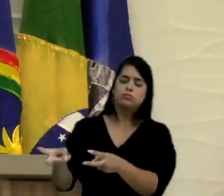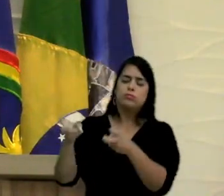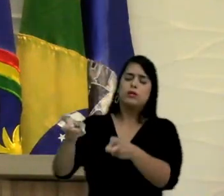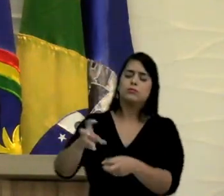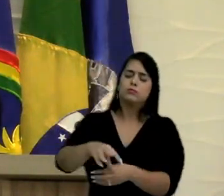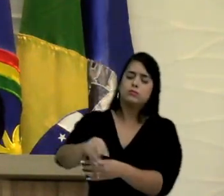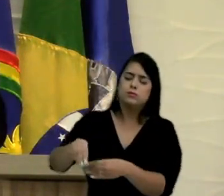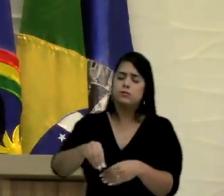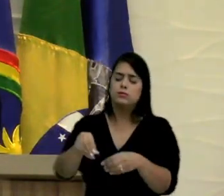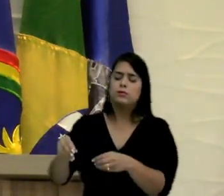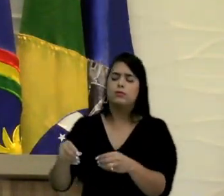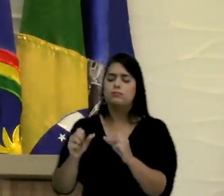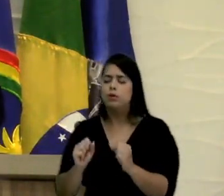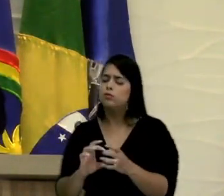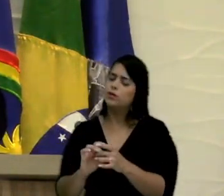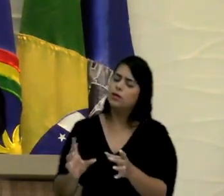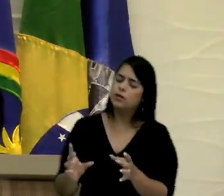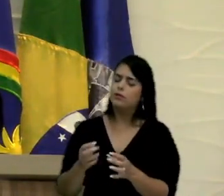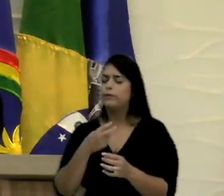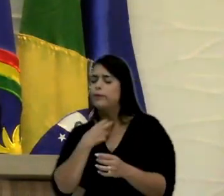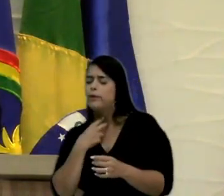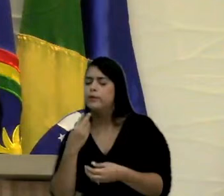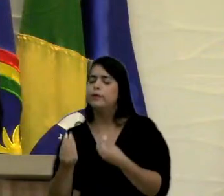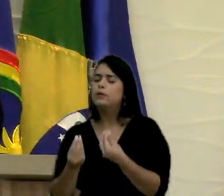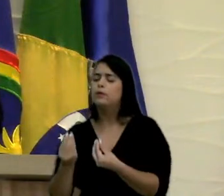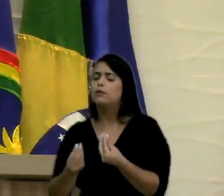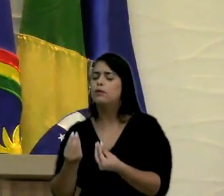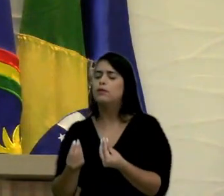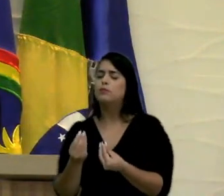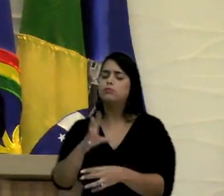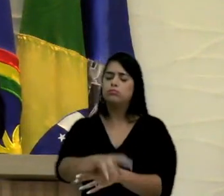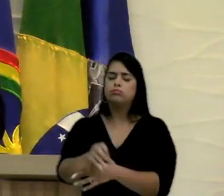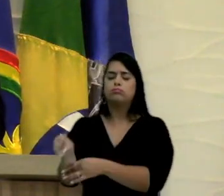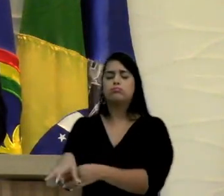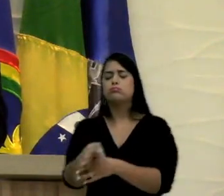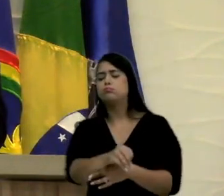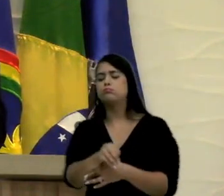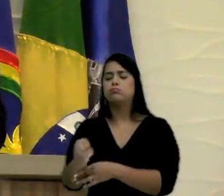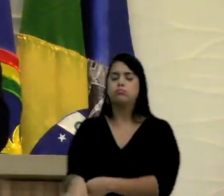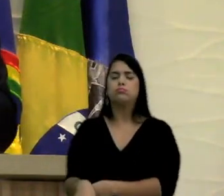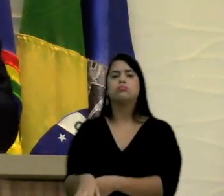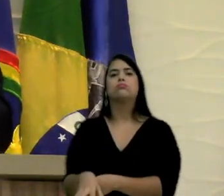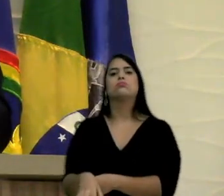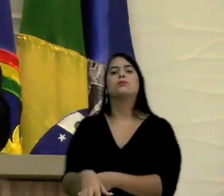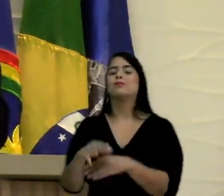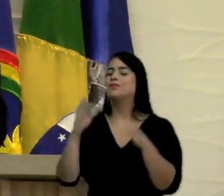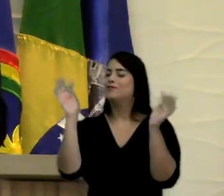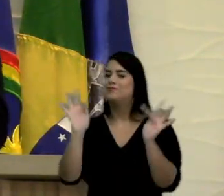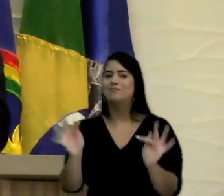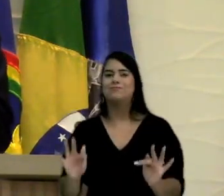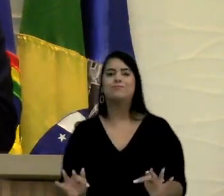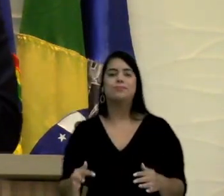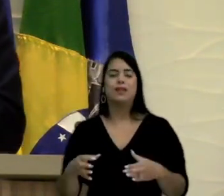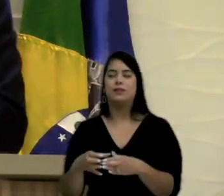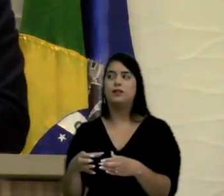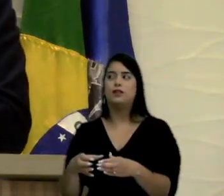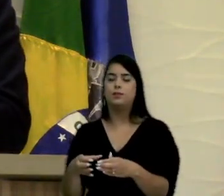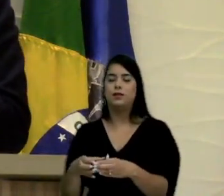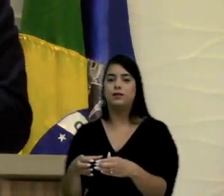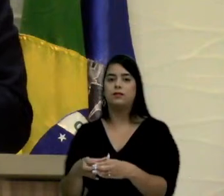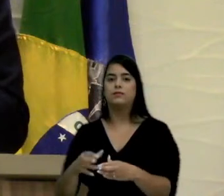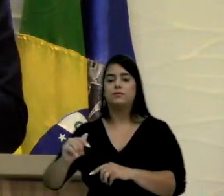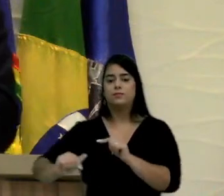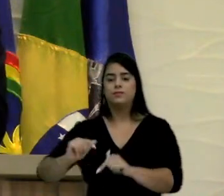dá certo para Ará para que o trator não esteja transitando indo e voltando perdendo tempo então a gente tá muito feliz com essa equipe de trabalho que tem nos